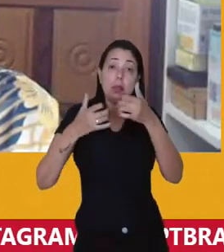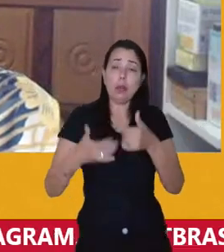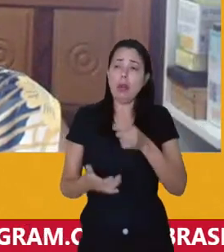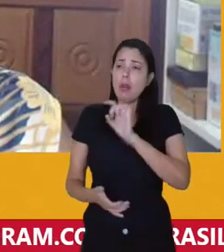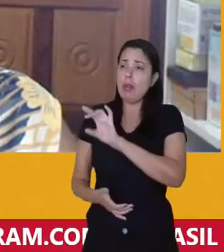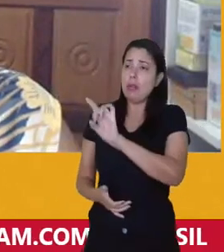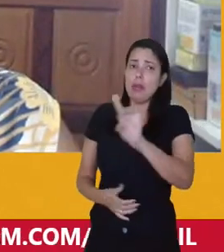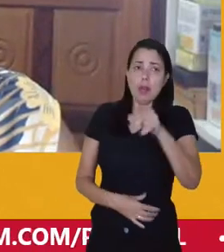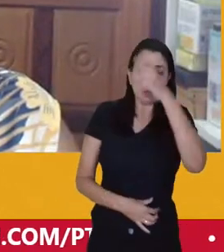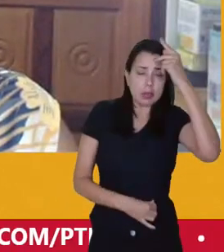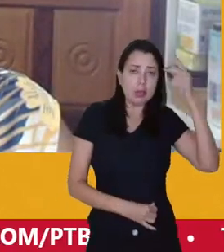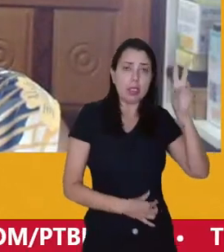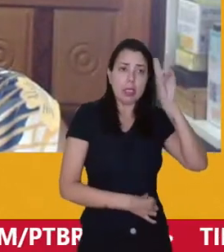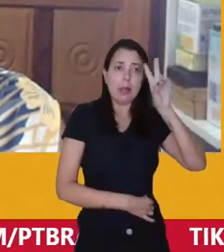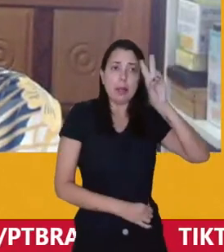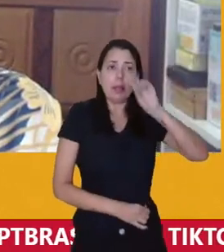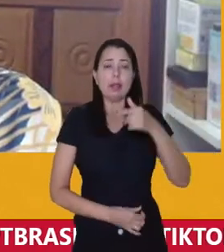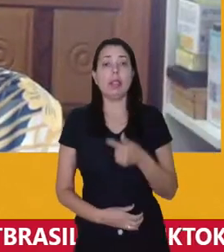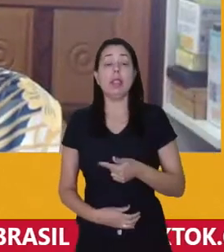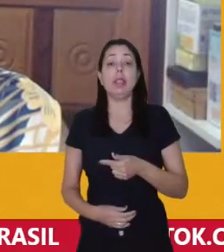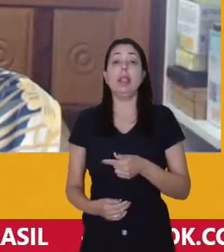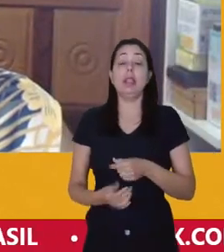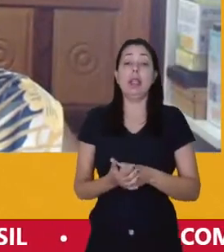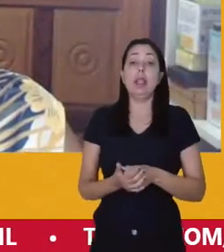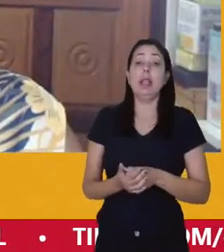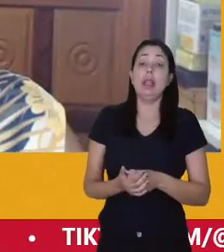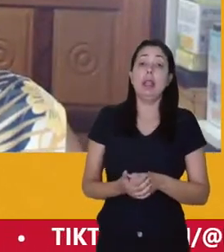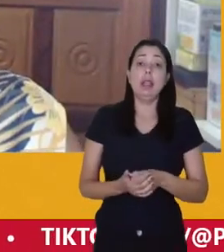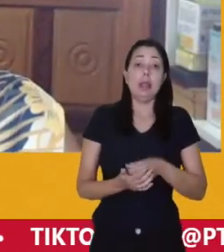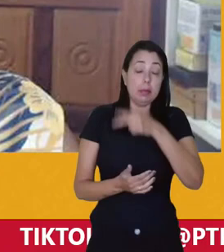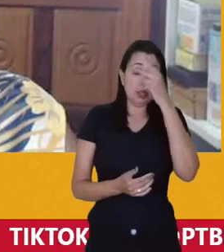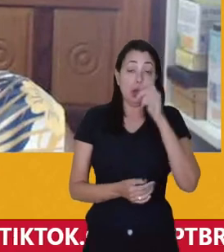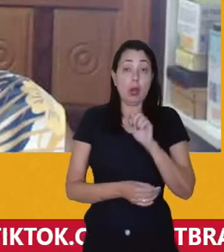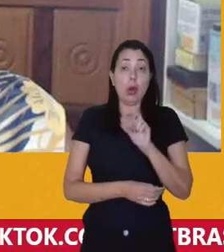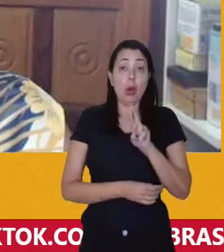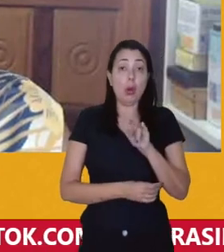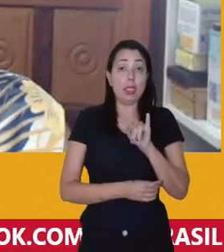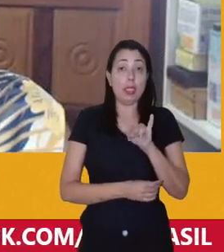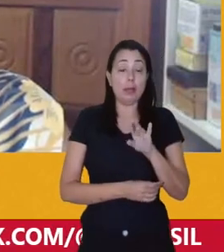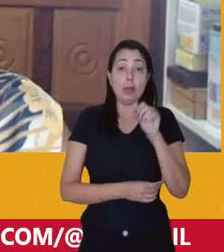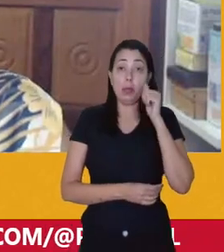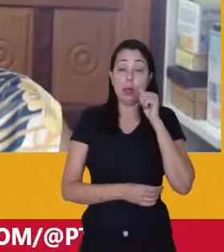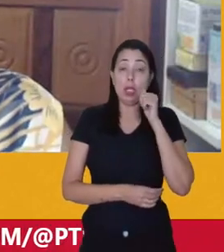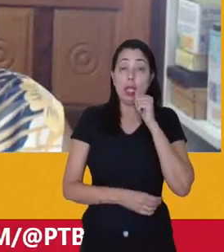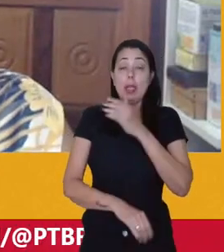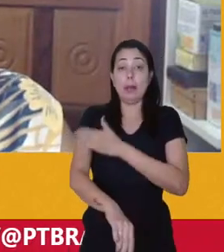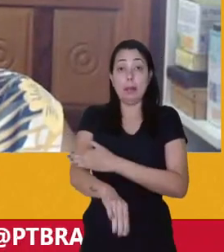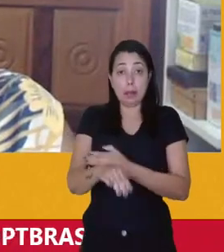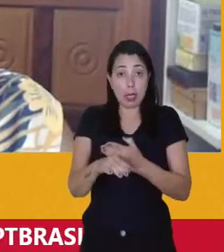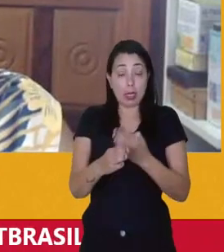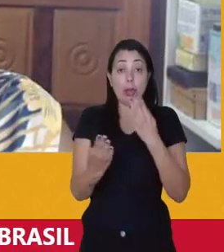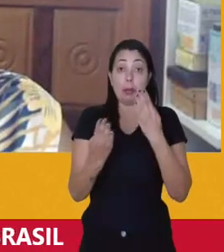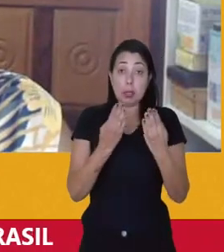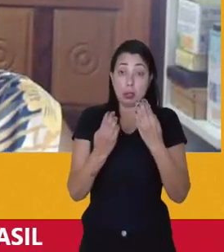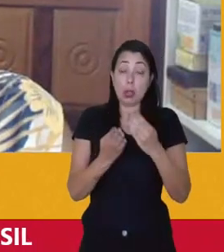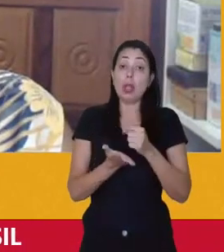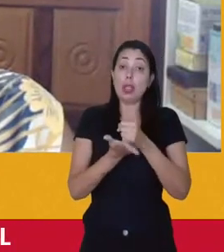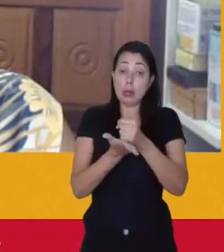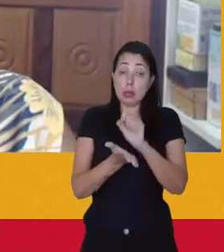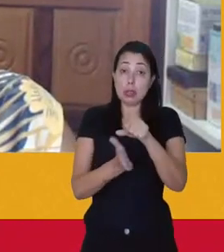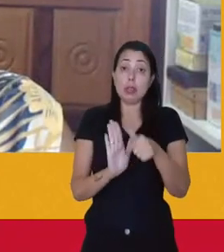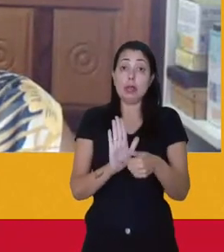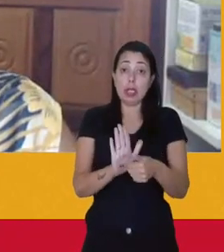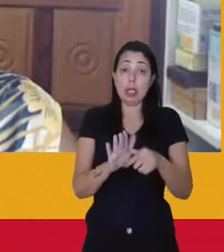E a gente sempre lembrando esse papel pioneiro da Fulvia Rosenberg, que era uma mulher branca, psicóloga, e que deu uma contribuição muito